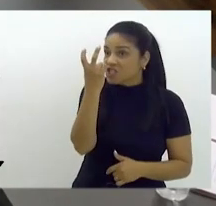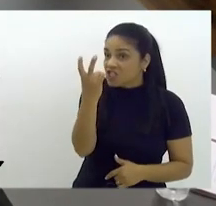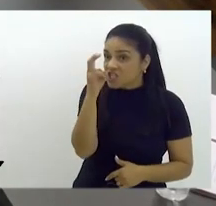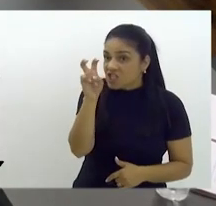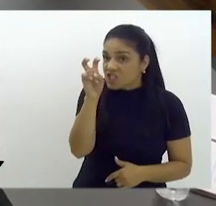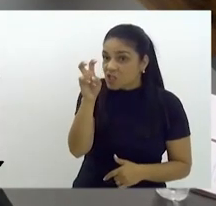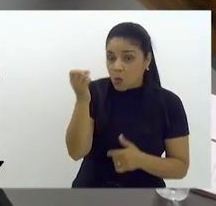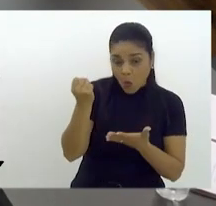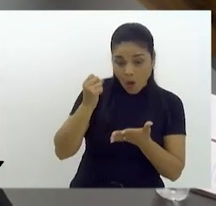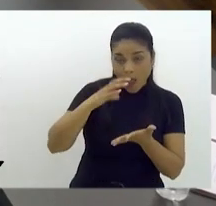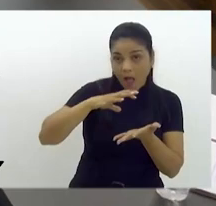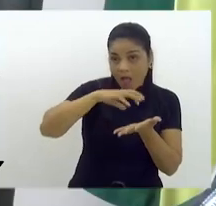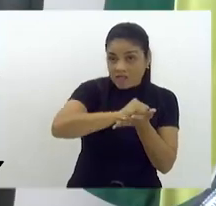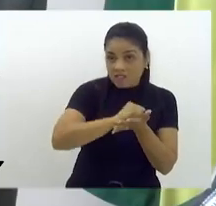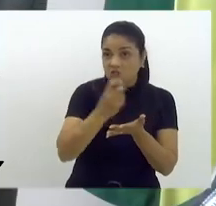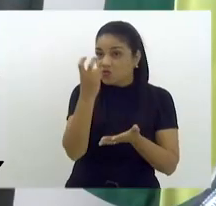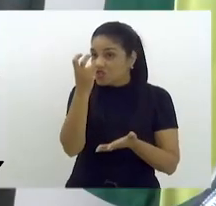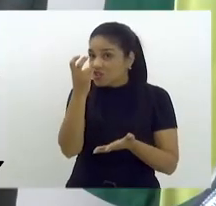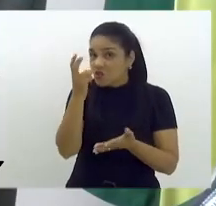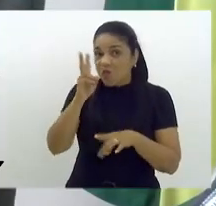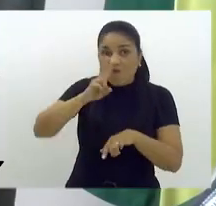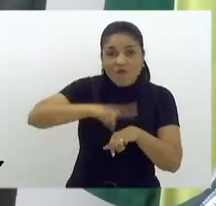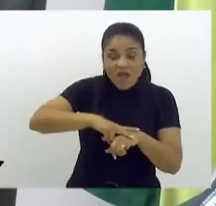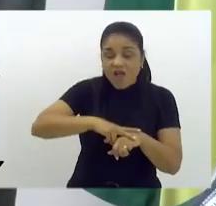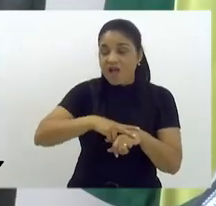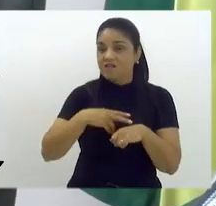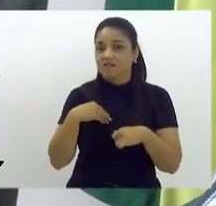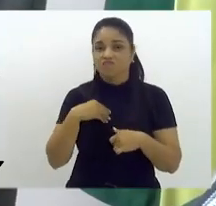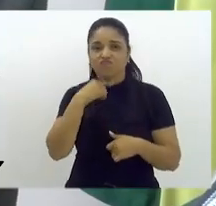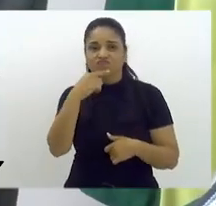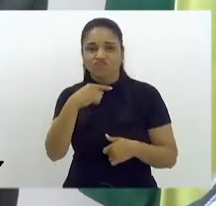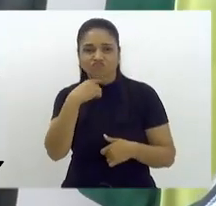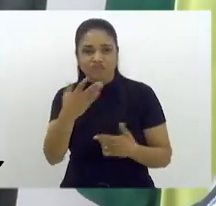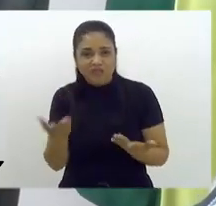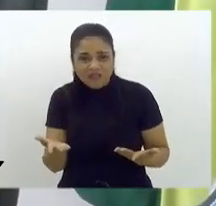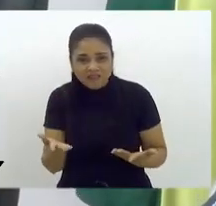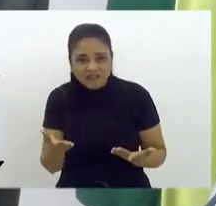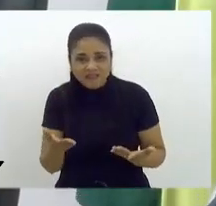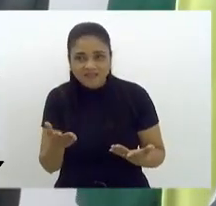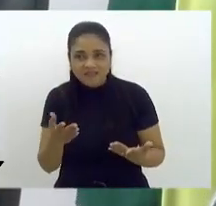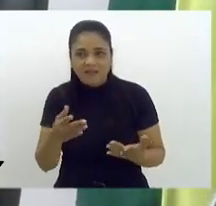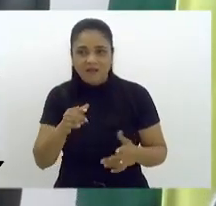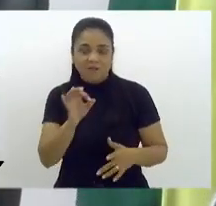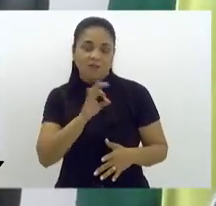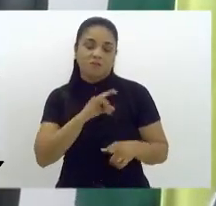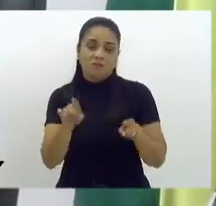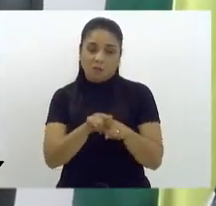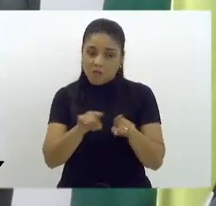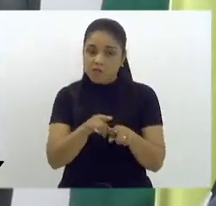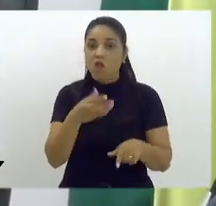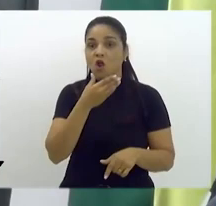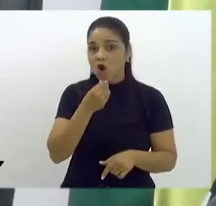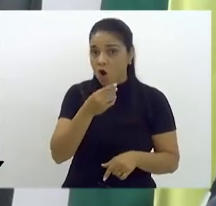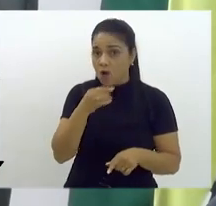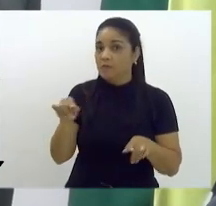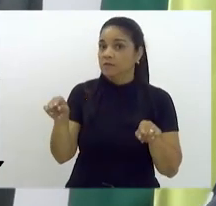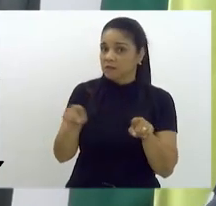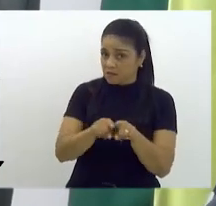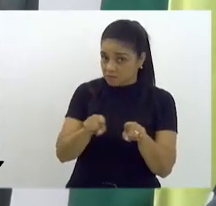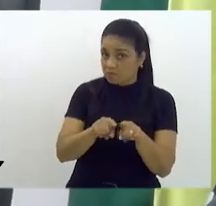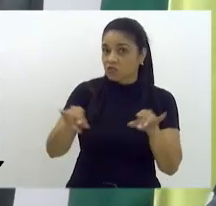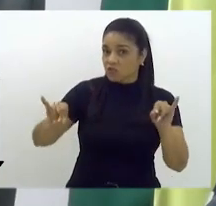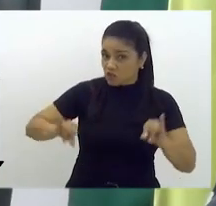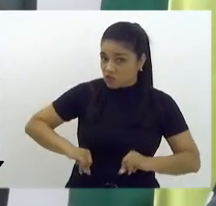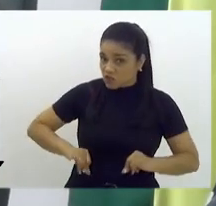ter uma educação na escola ensinando que as mulheres e os homens tem que tomar cuidado se expor na internet não são só mulheres porque muitos homens sofrem agressão também